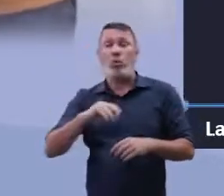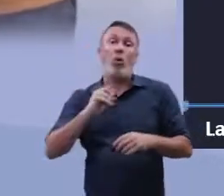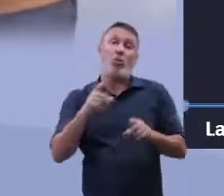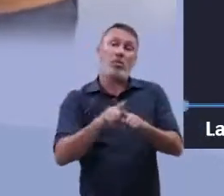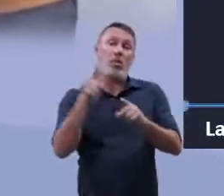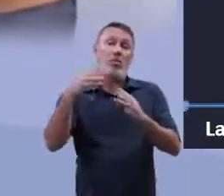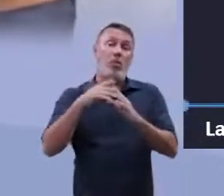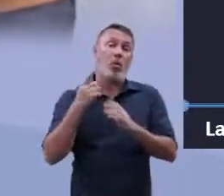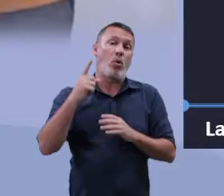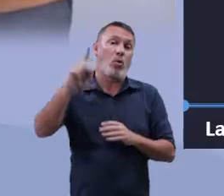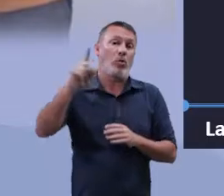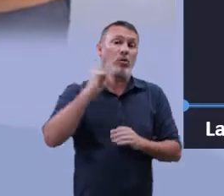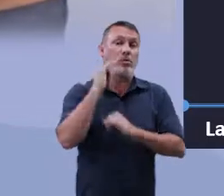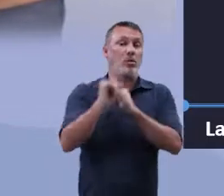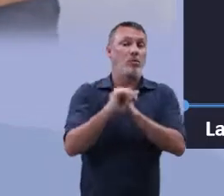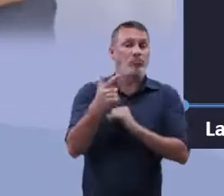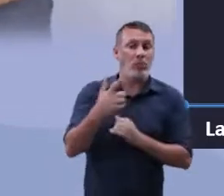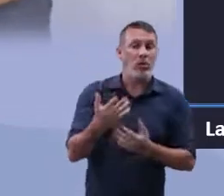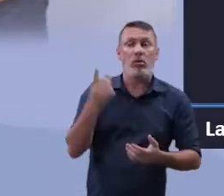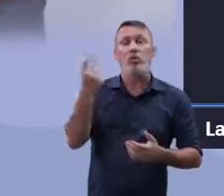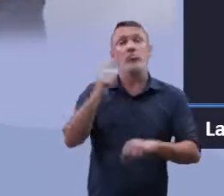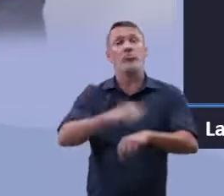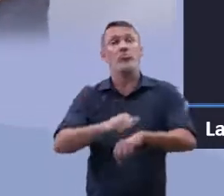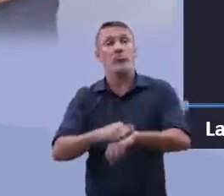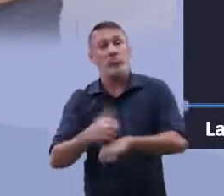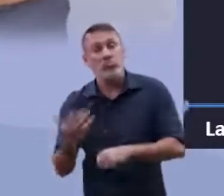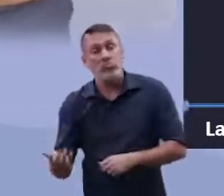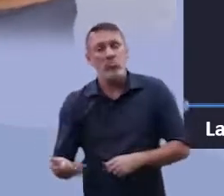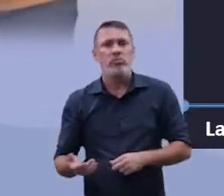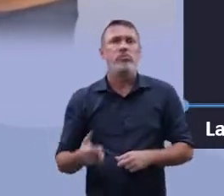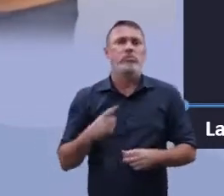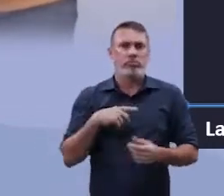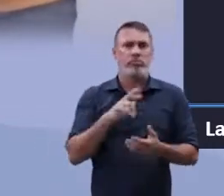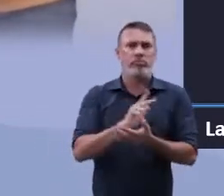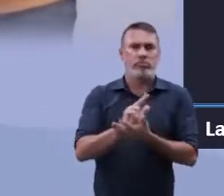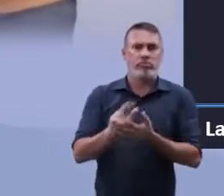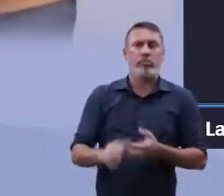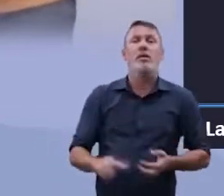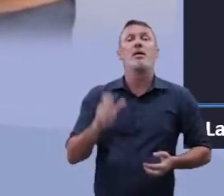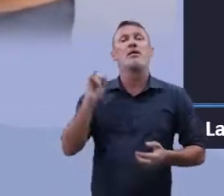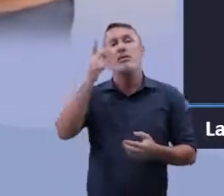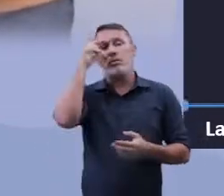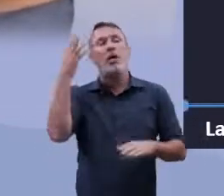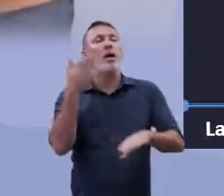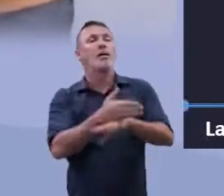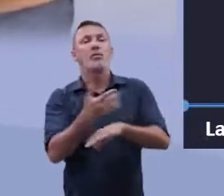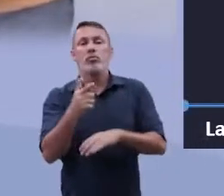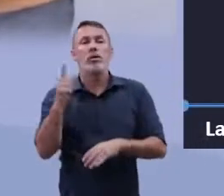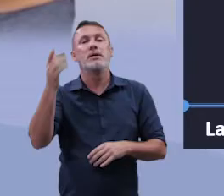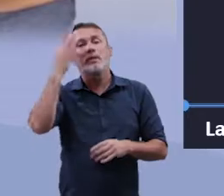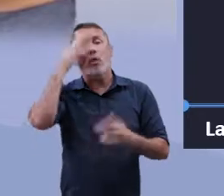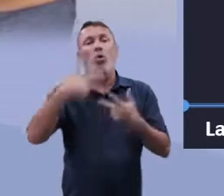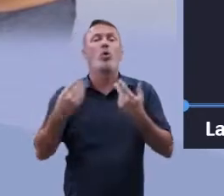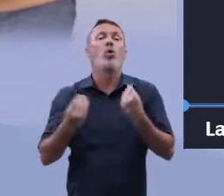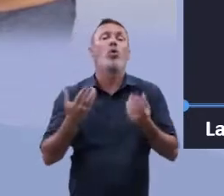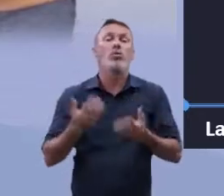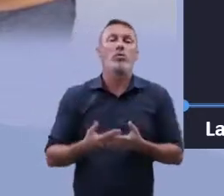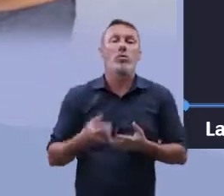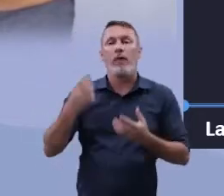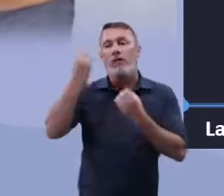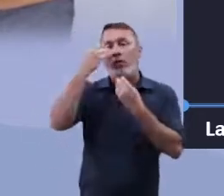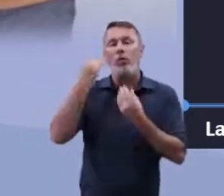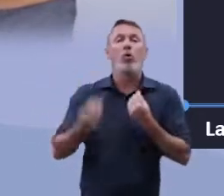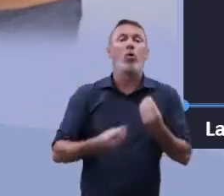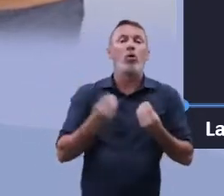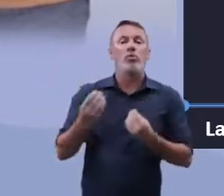Ou mora em um lugar que não tem acesso à internet, ou não tem condições financeiras. Tá, mas se essa pessoa não tem acesso, como que ela fica sabendo